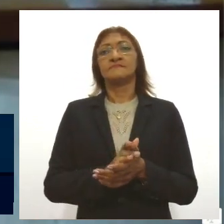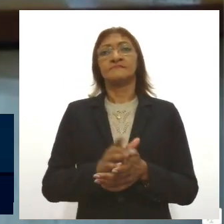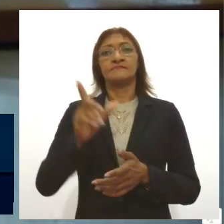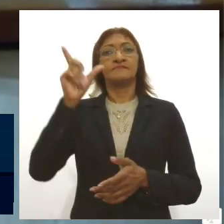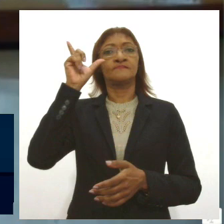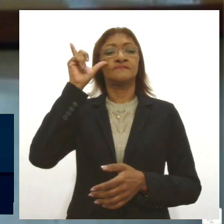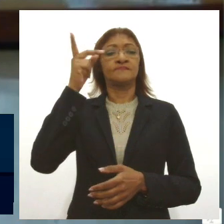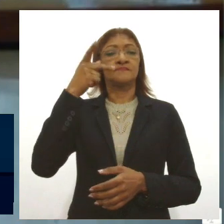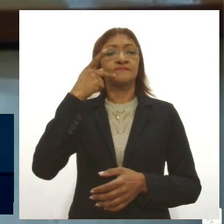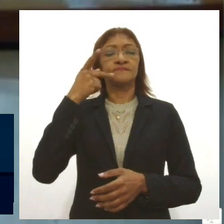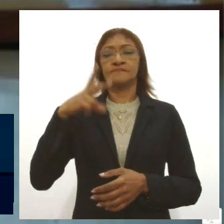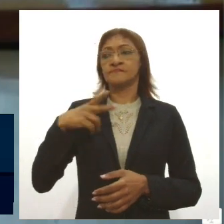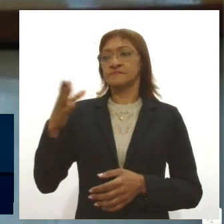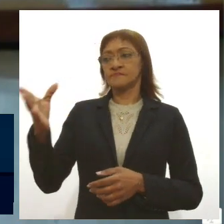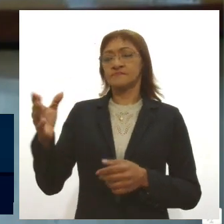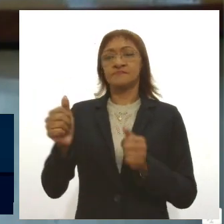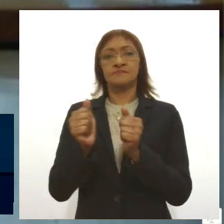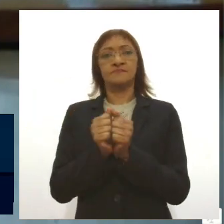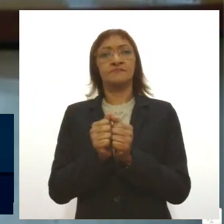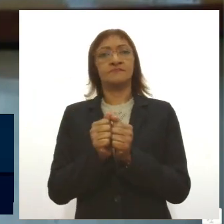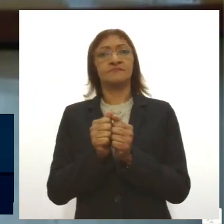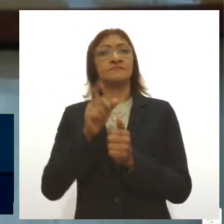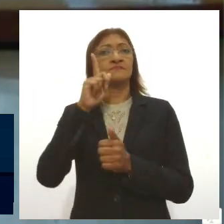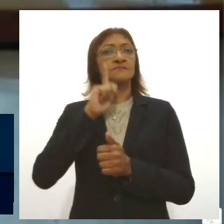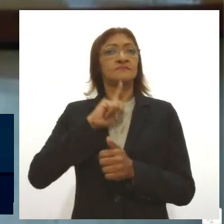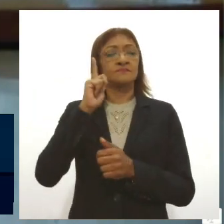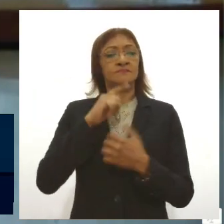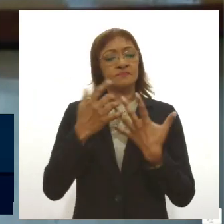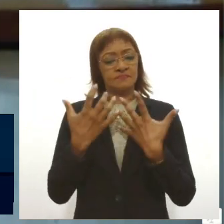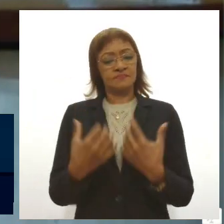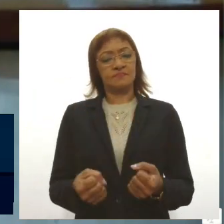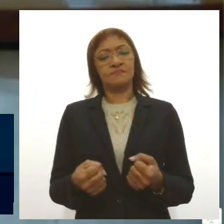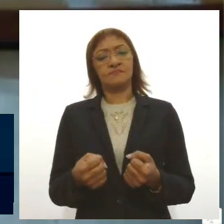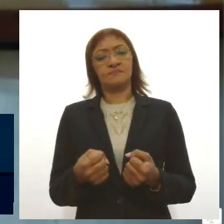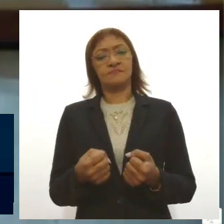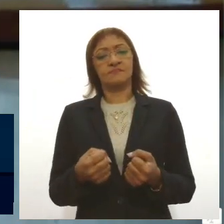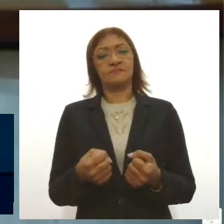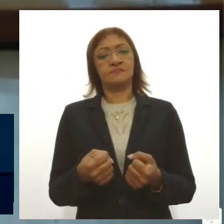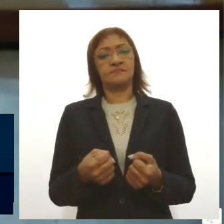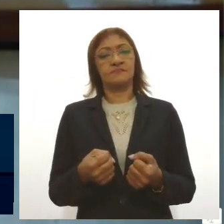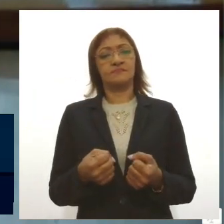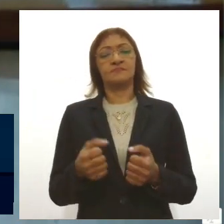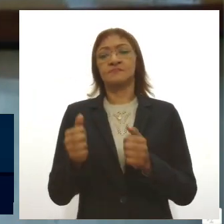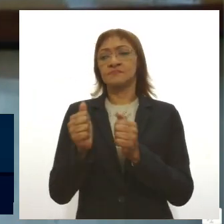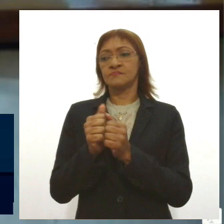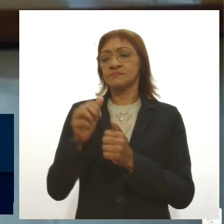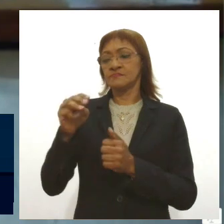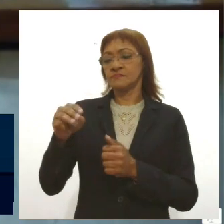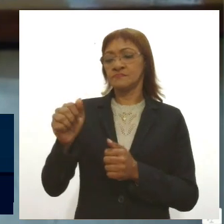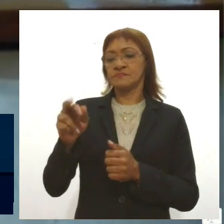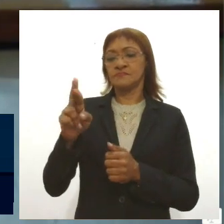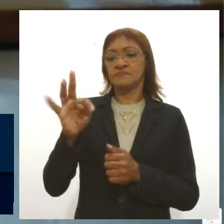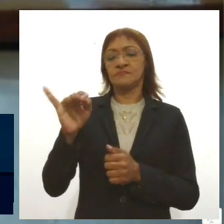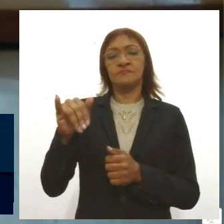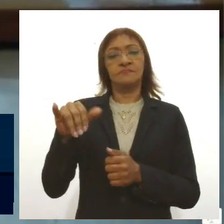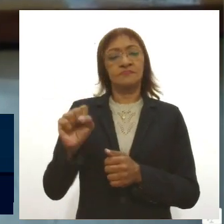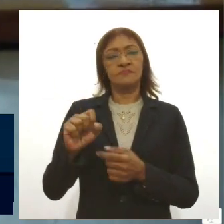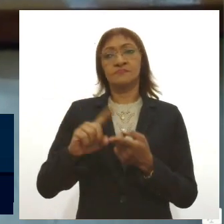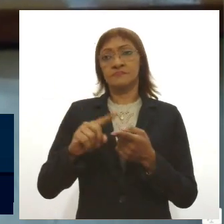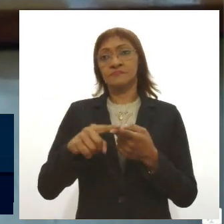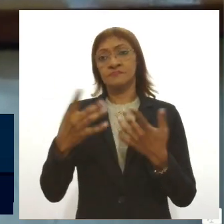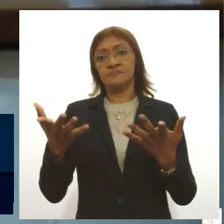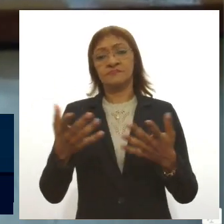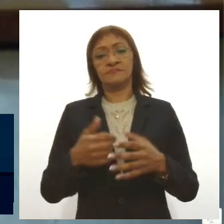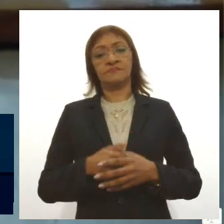particular, juntamente com o Zezinho Sobral, abraçaram isso, junto com a Ayrton Martins também, só para ficar no